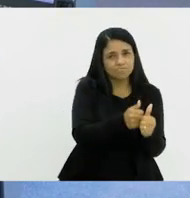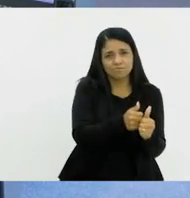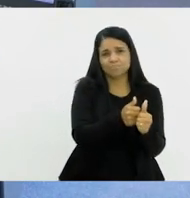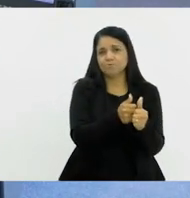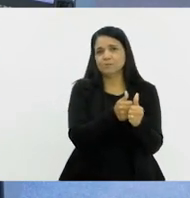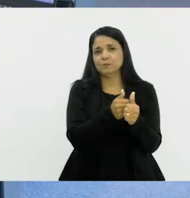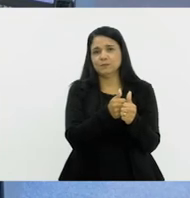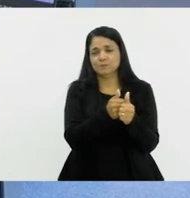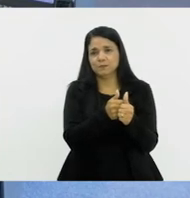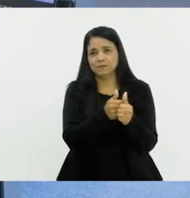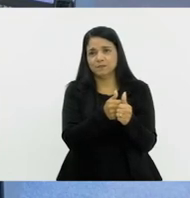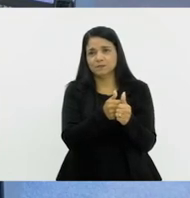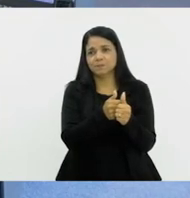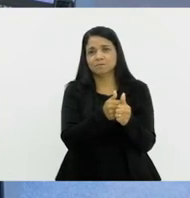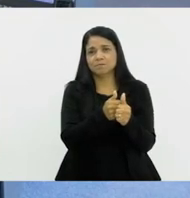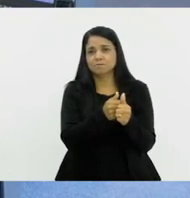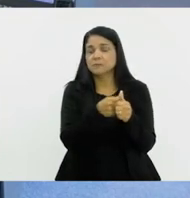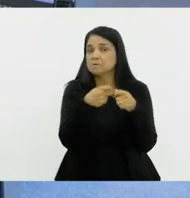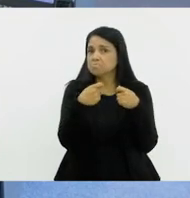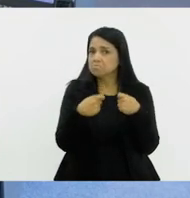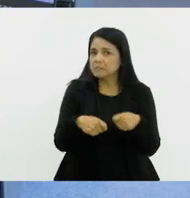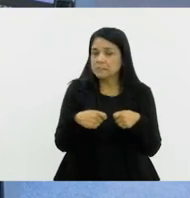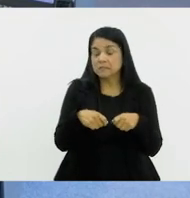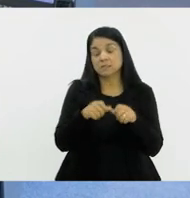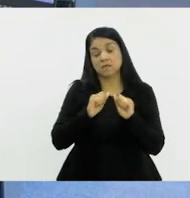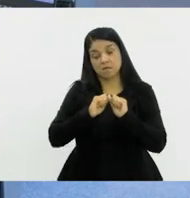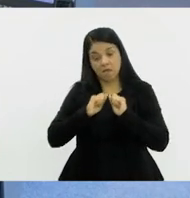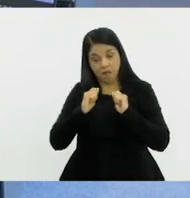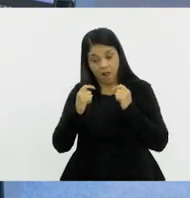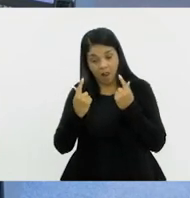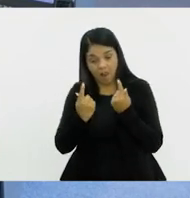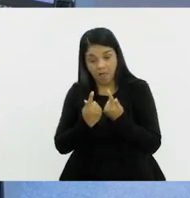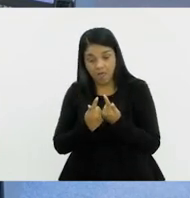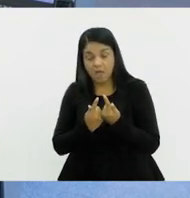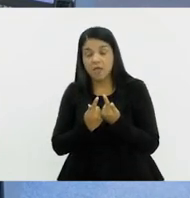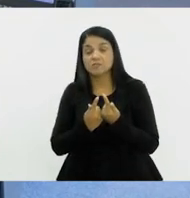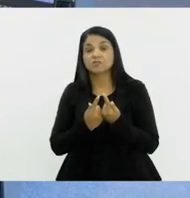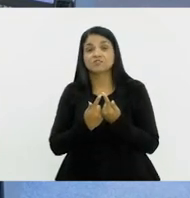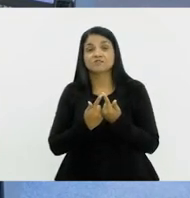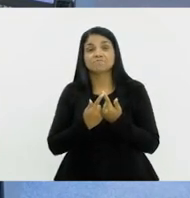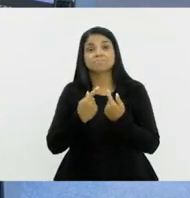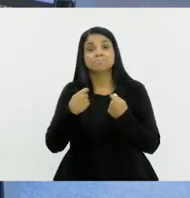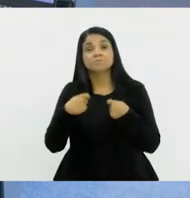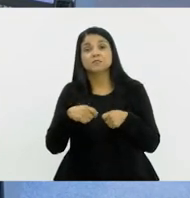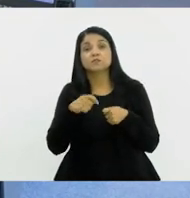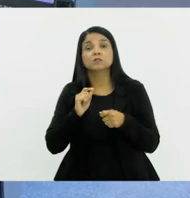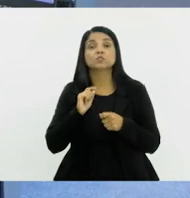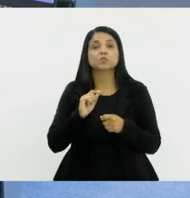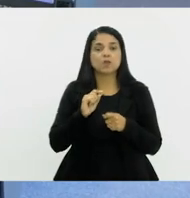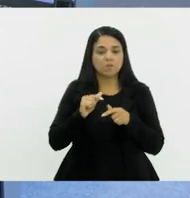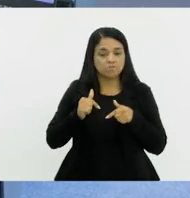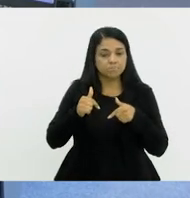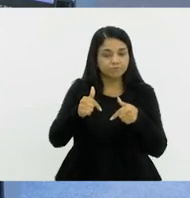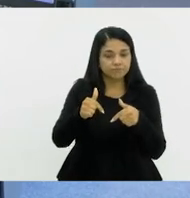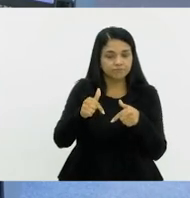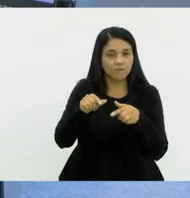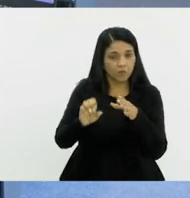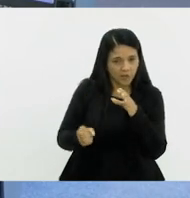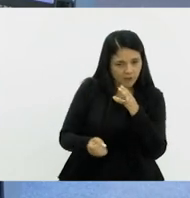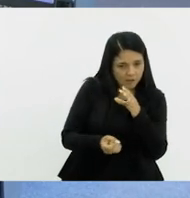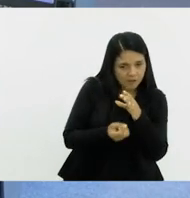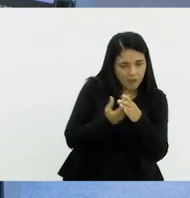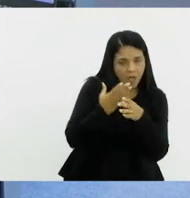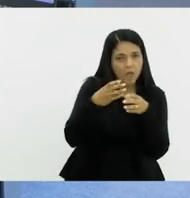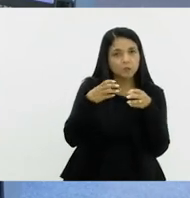é, inobstante ao que a LERJ possa fazer, mas eu acho que, para isso, foi criado. Ele foi